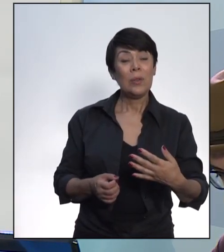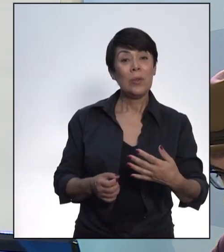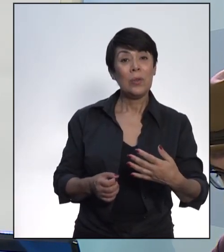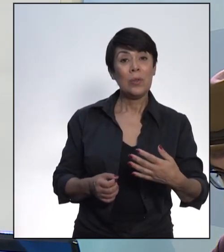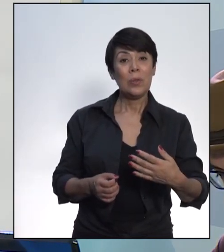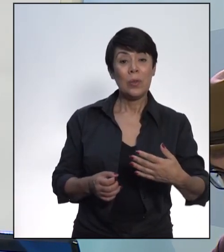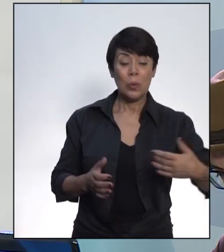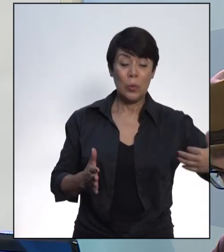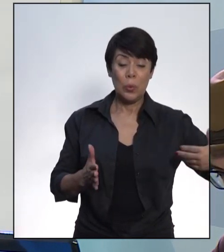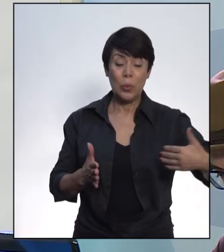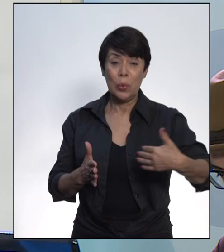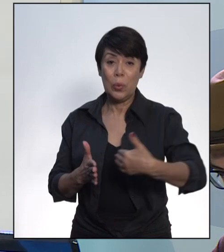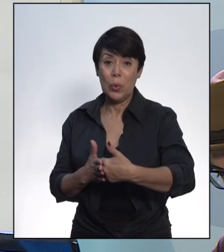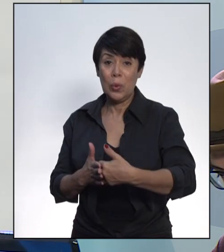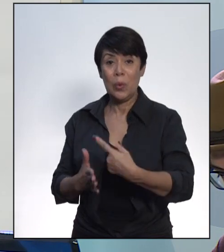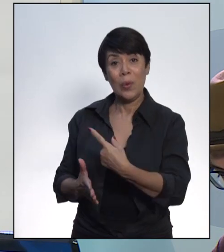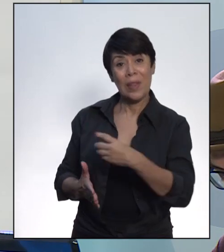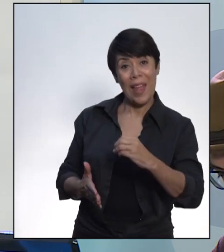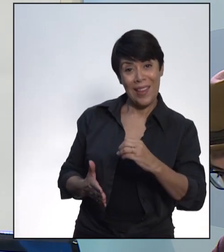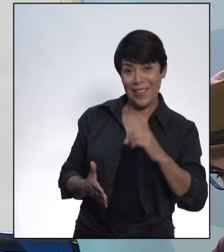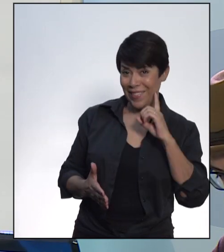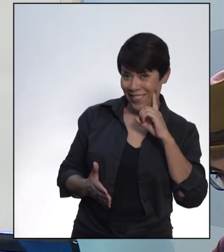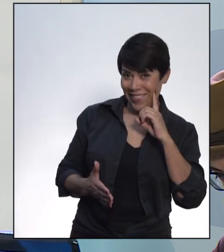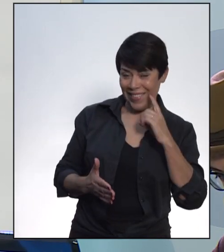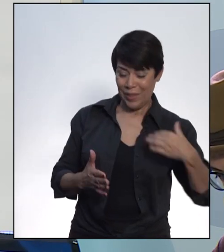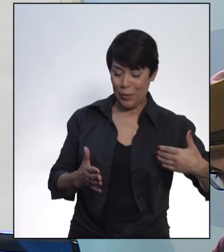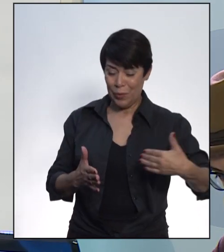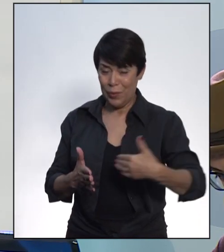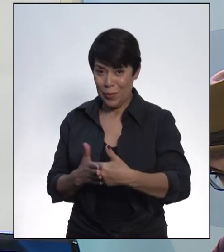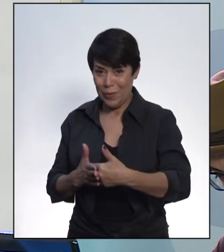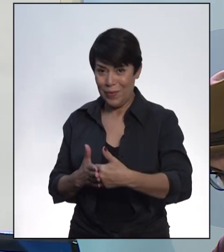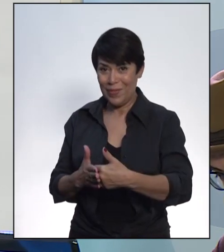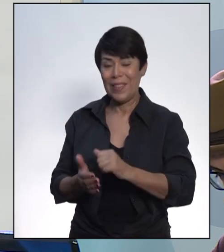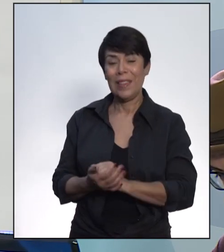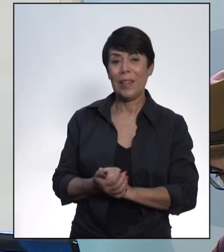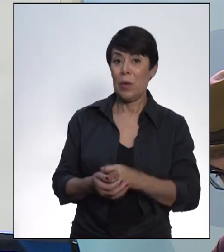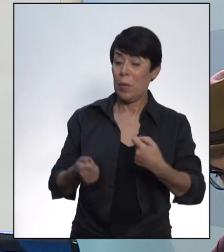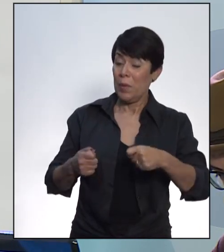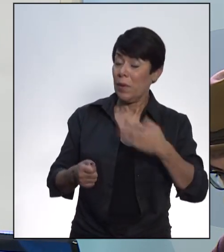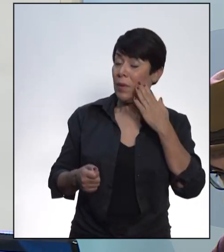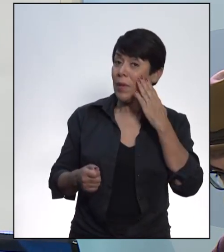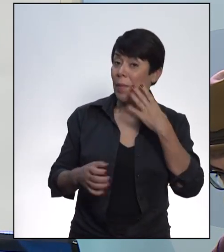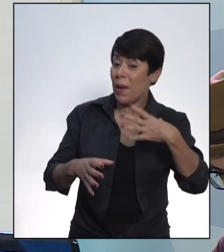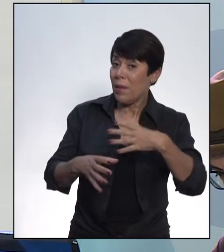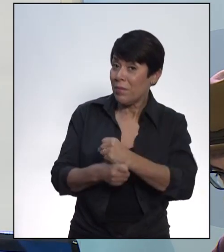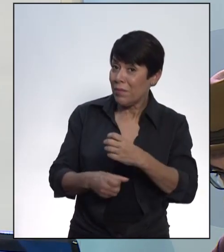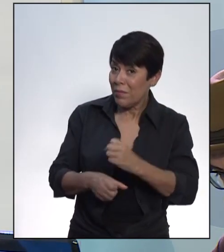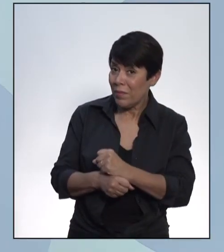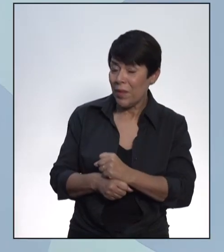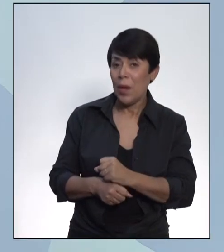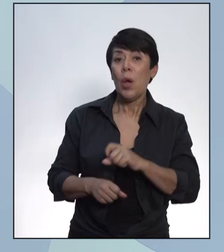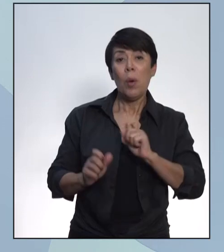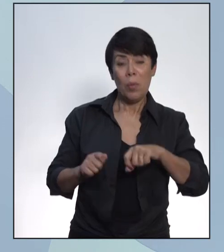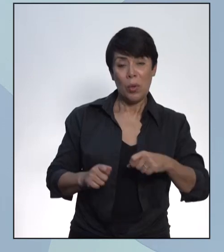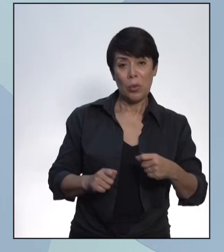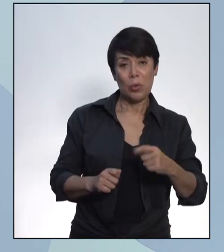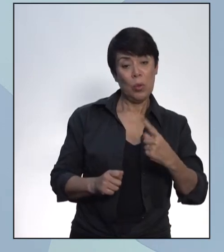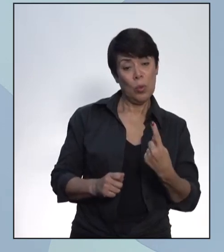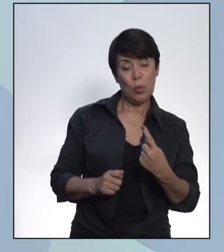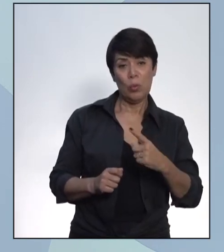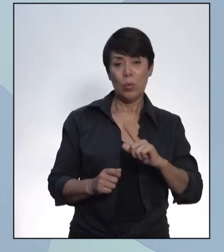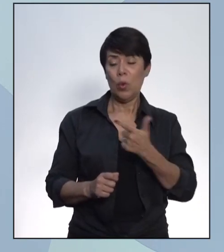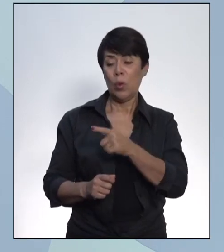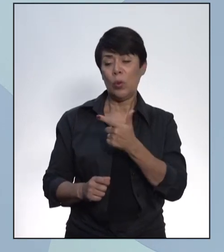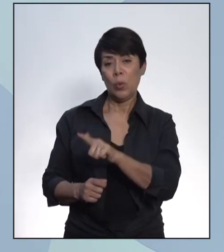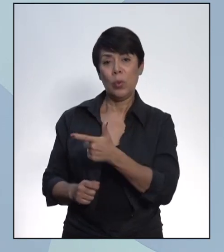ao longo desses 10 dias. Então, eu tenho que olhar uma somatória. eu poderia somar um por um e ir até